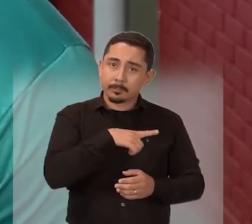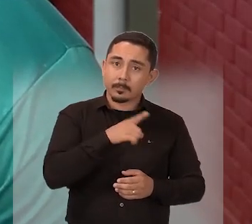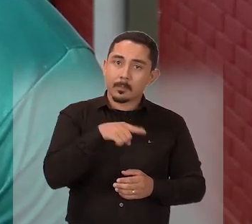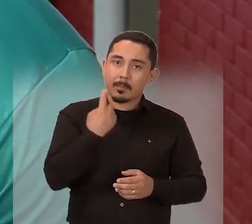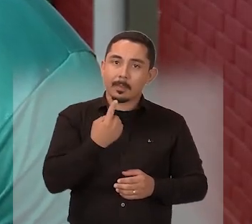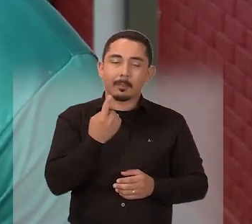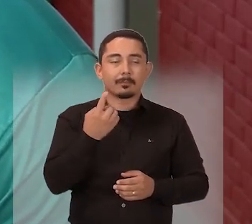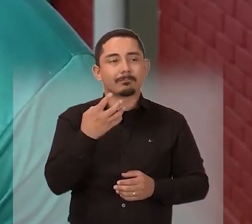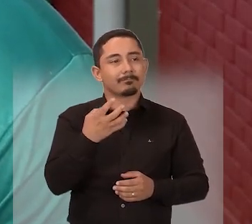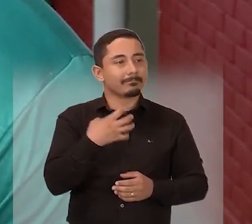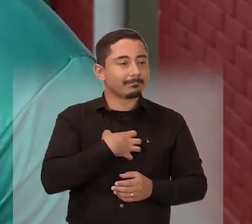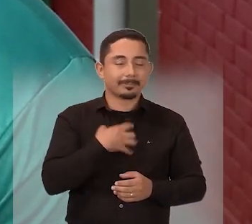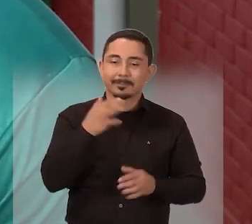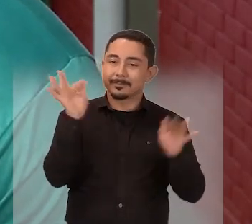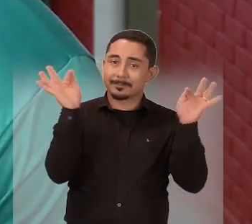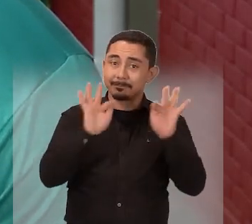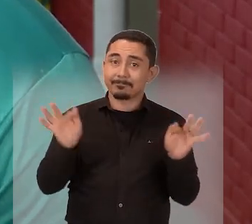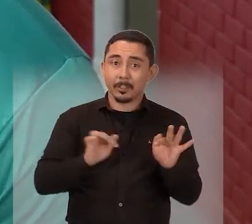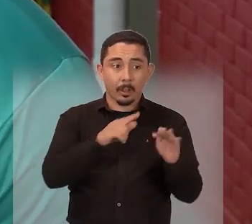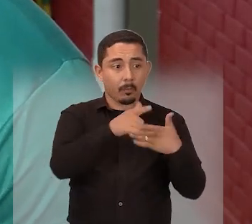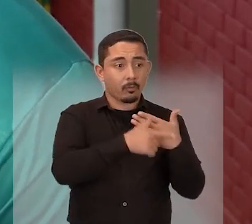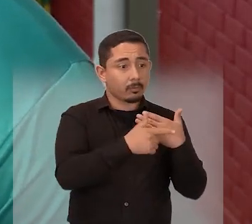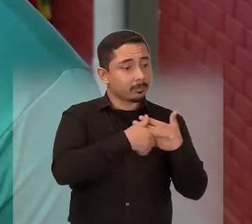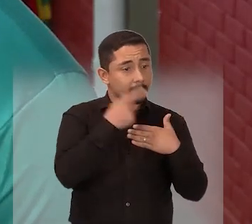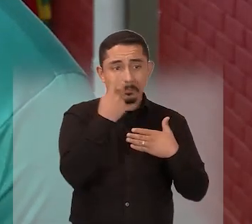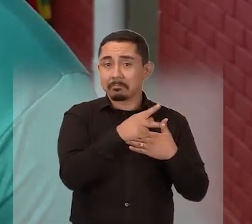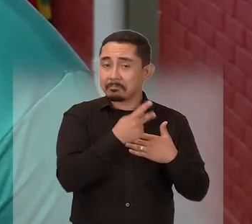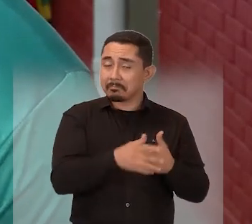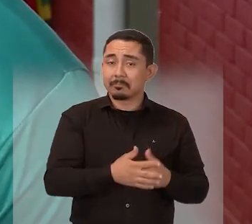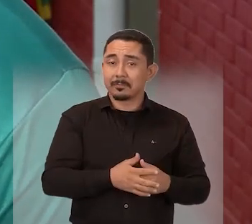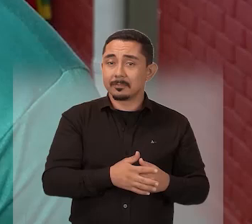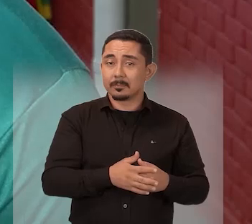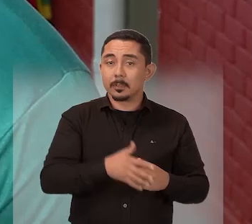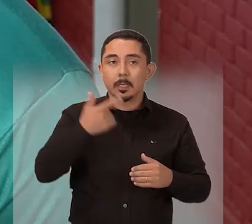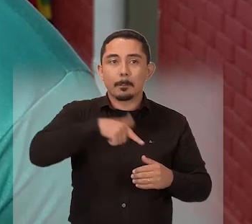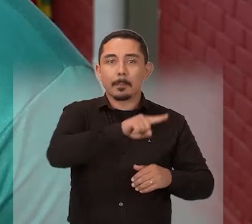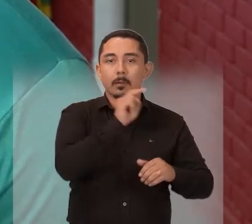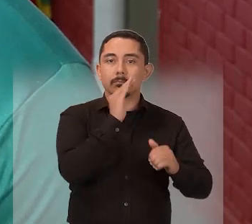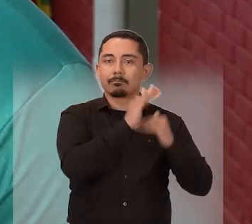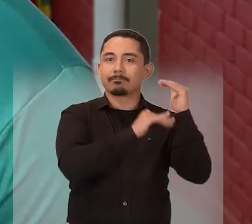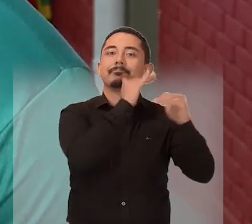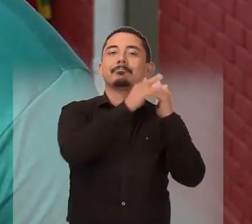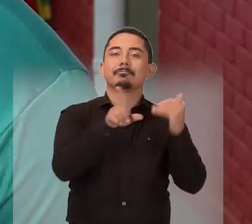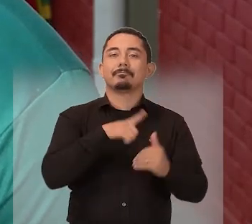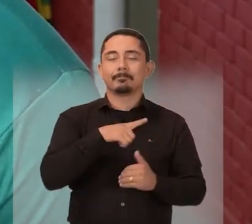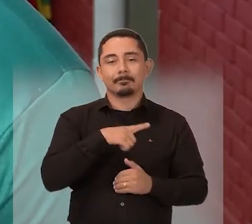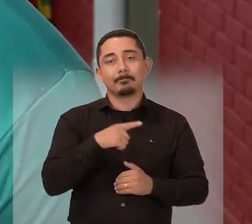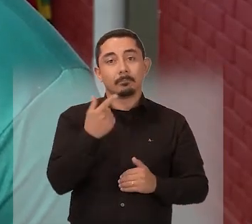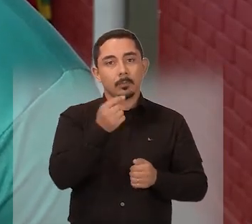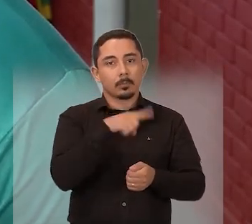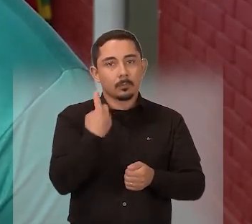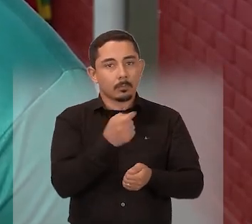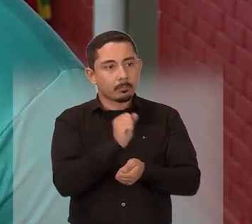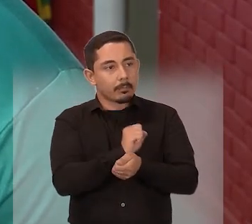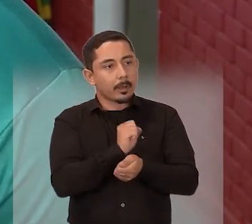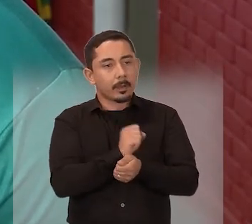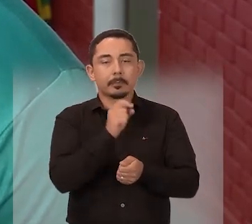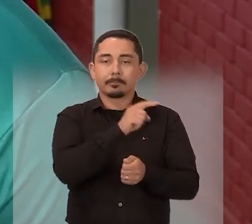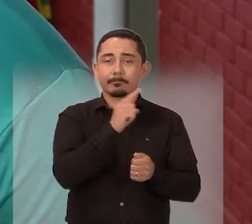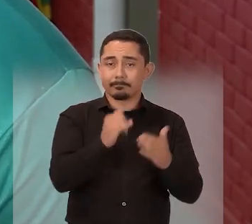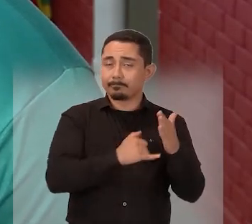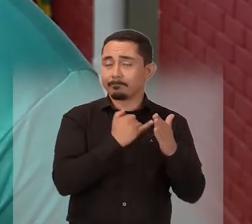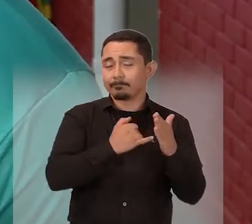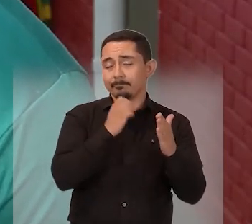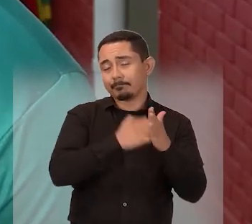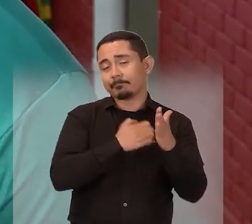gente consegue, né, ficar bem feliz com as funções que são estabelecidas por eles, né? E vendo o próprio desempenho deles, né, no que é esperado dentro